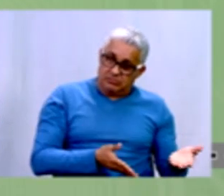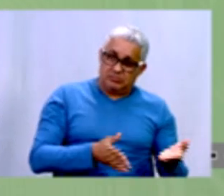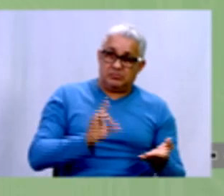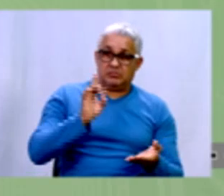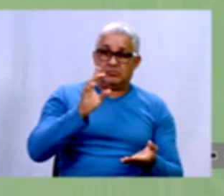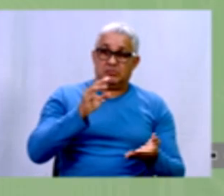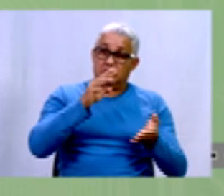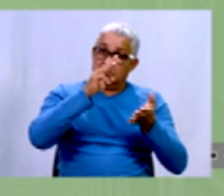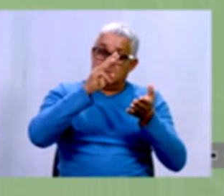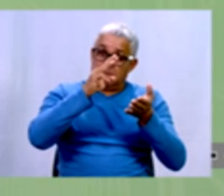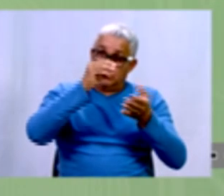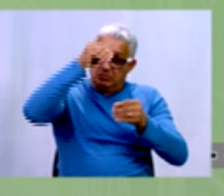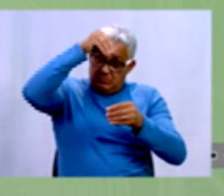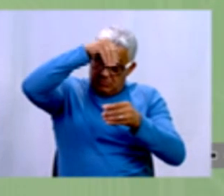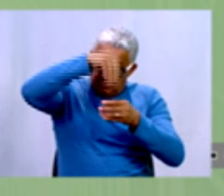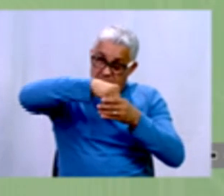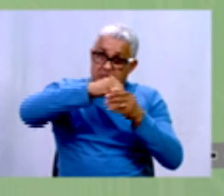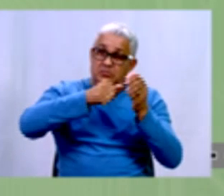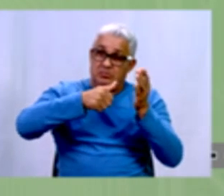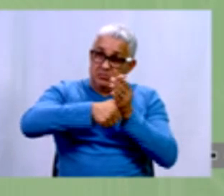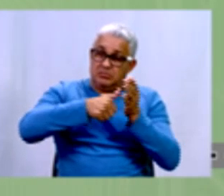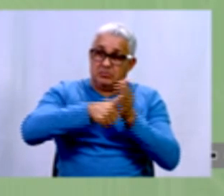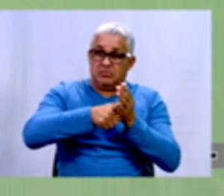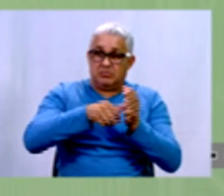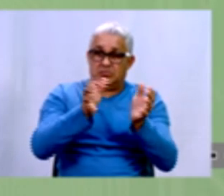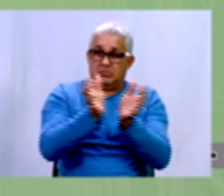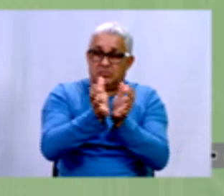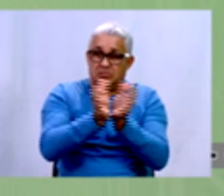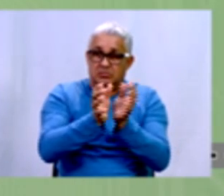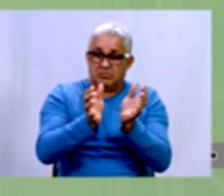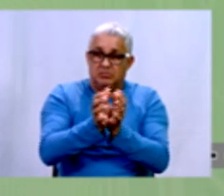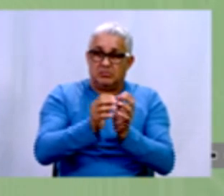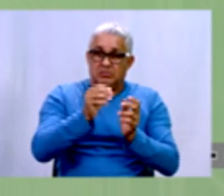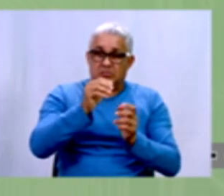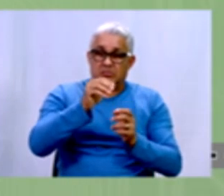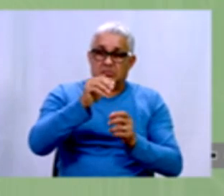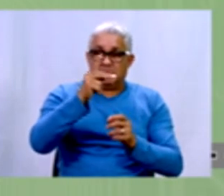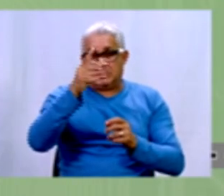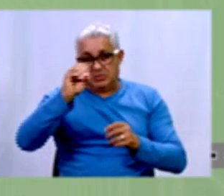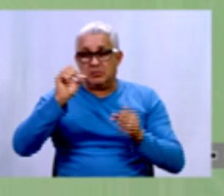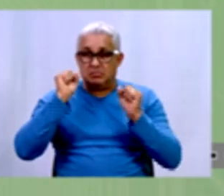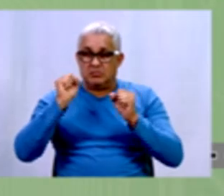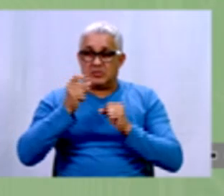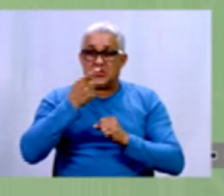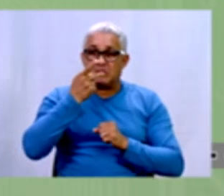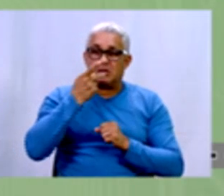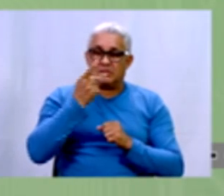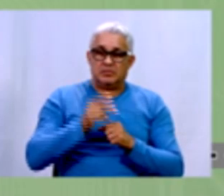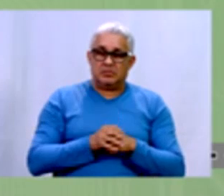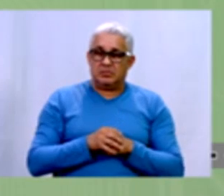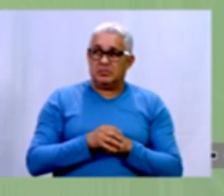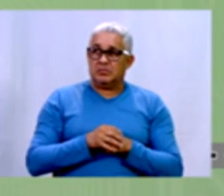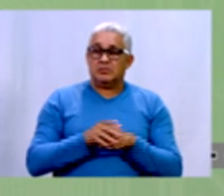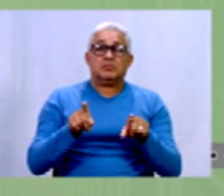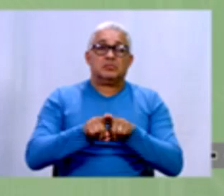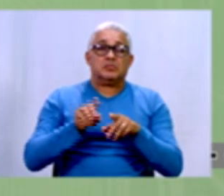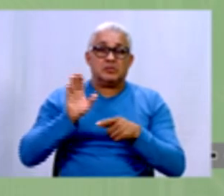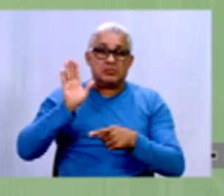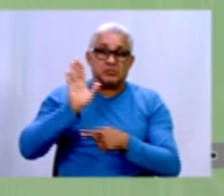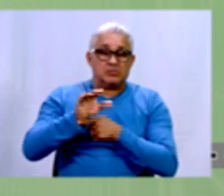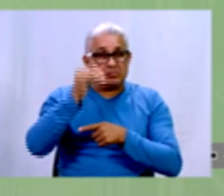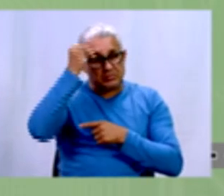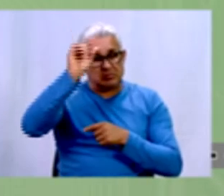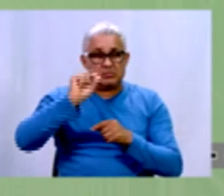os membros da equipe, Scrum Master e PO, ou seja, o dono do produto, é que podem falar. E ajuda a